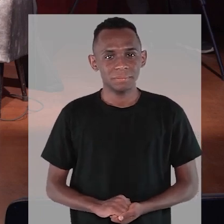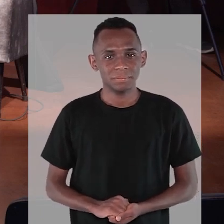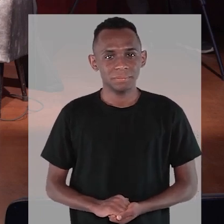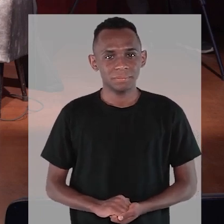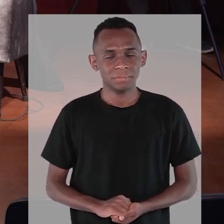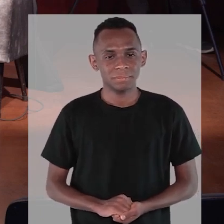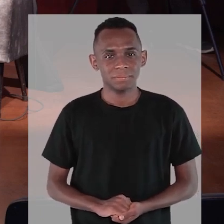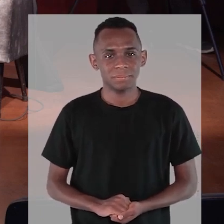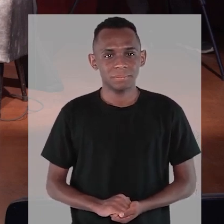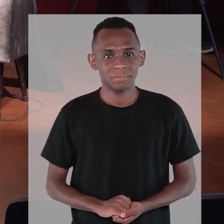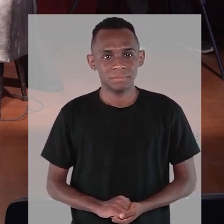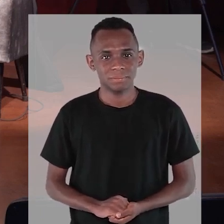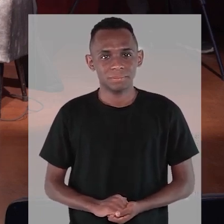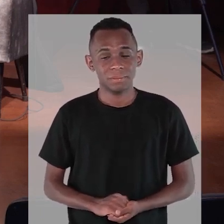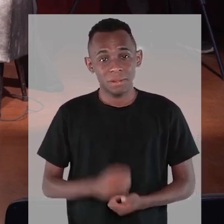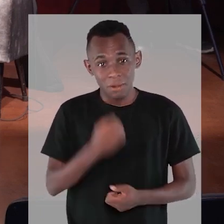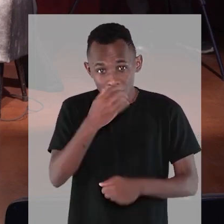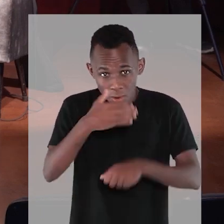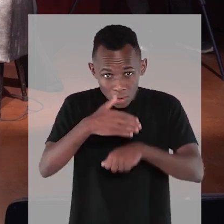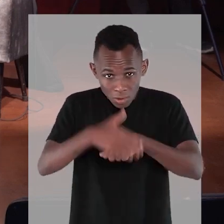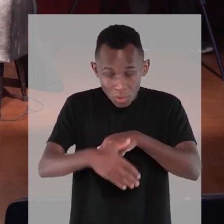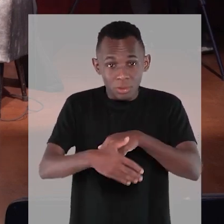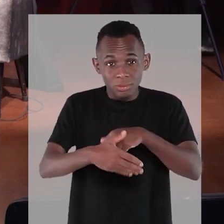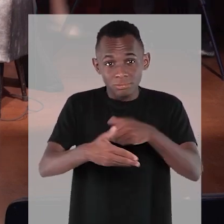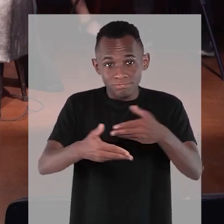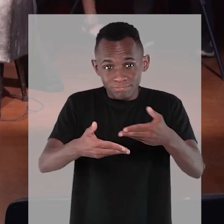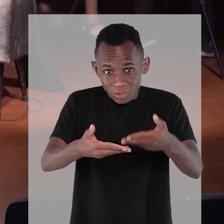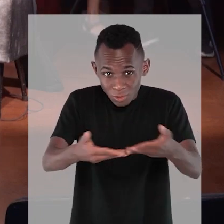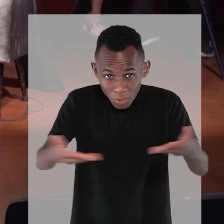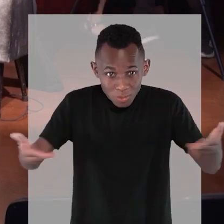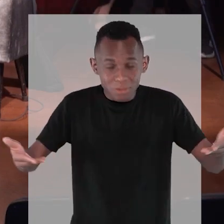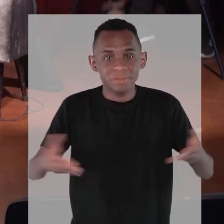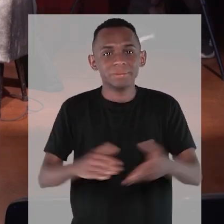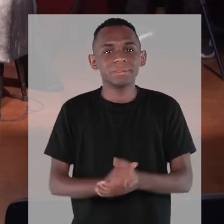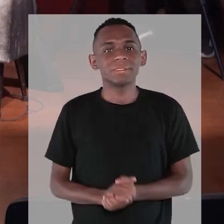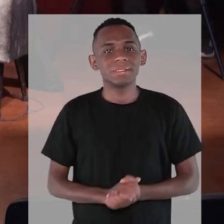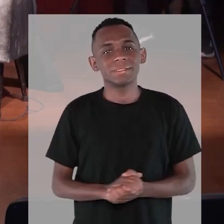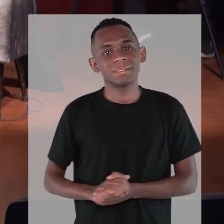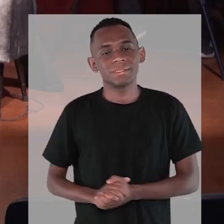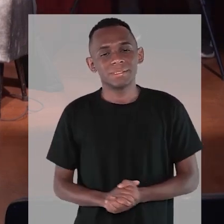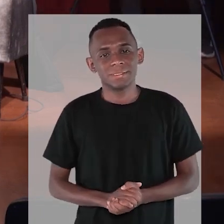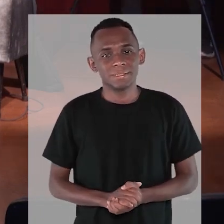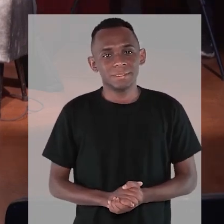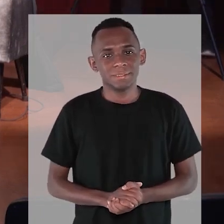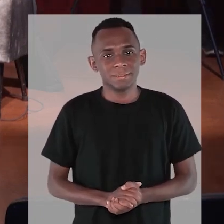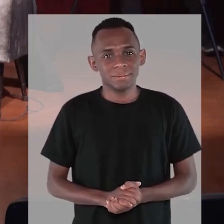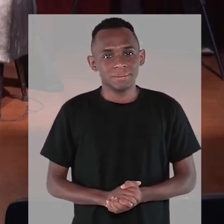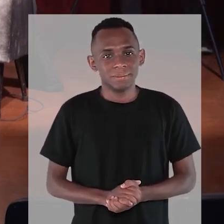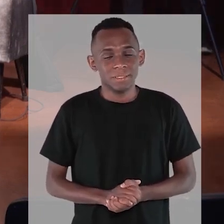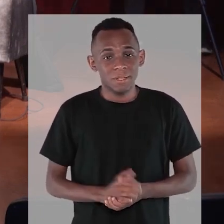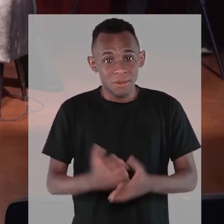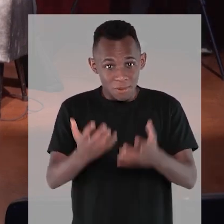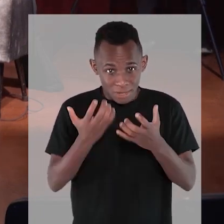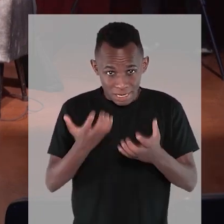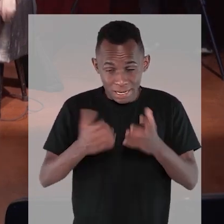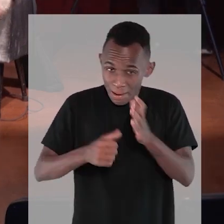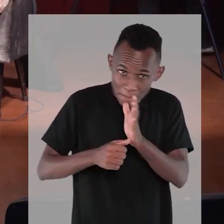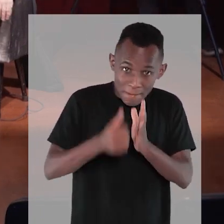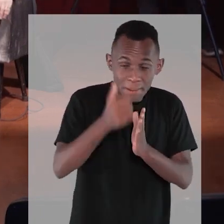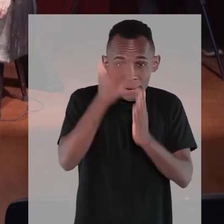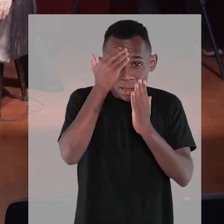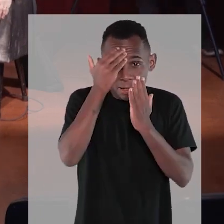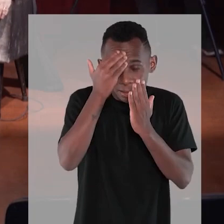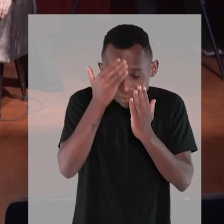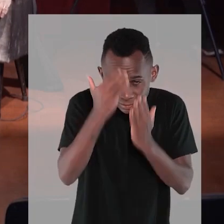no palco. Bom, boa noite a todos e todos. Nilton cumprimenta o público. Em frente aos convidados